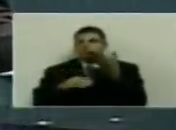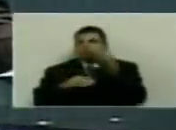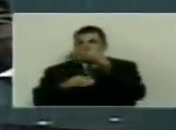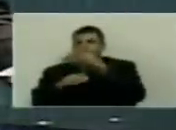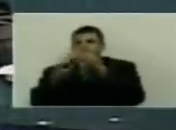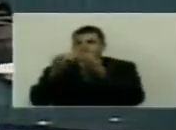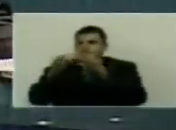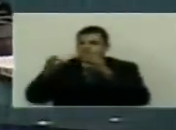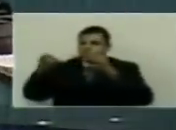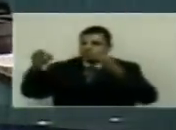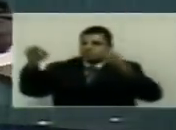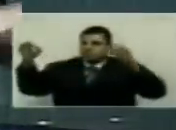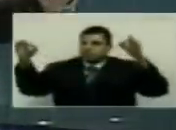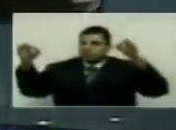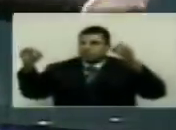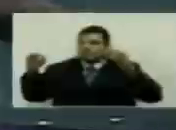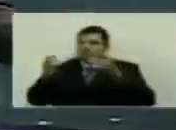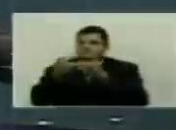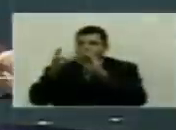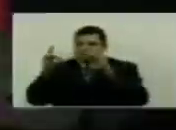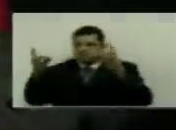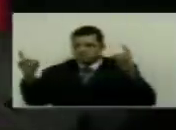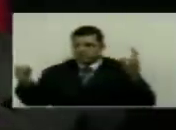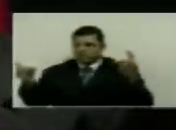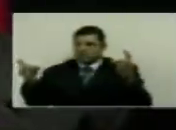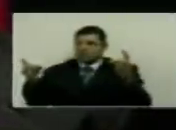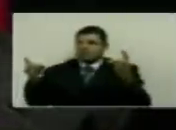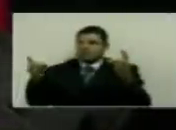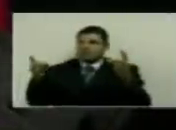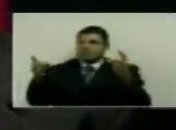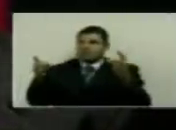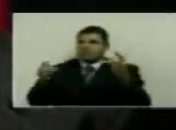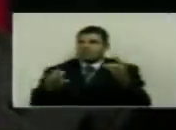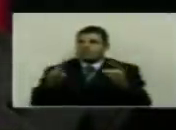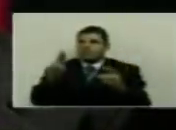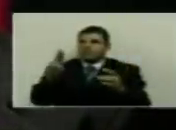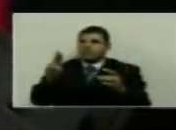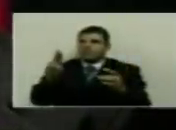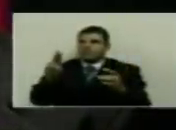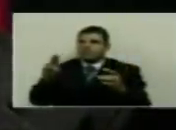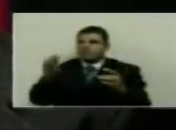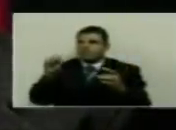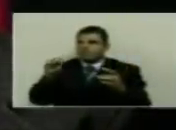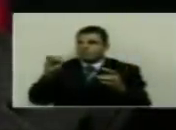migração das energias das usinas